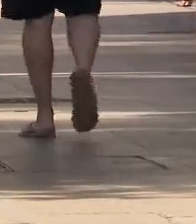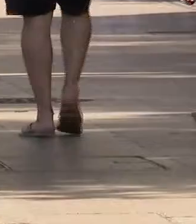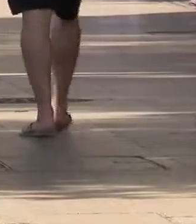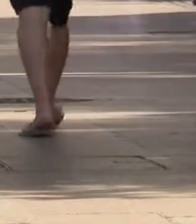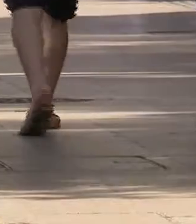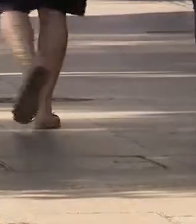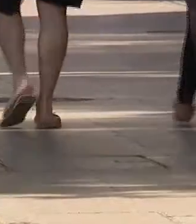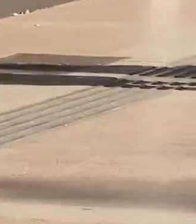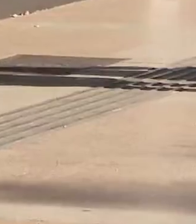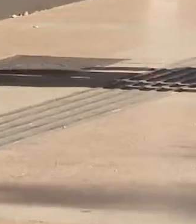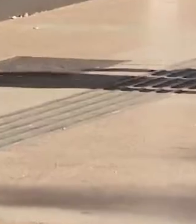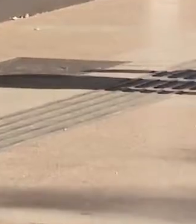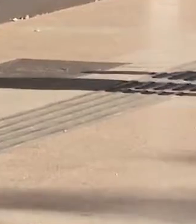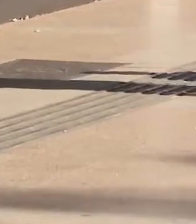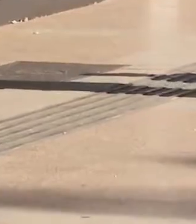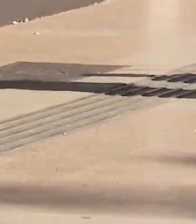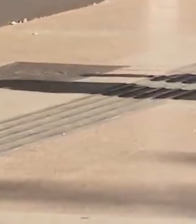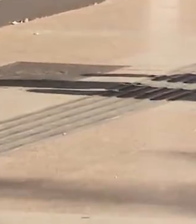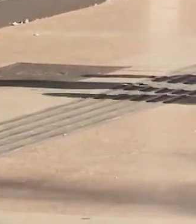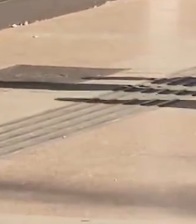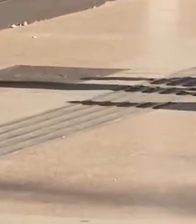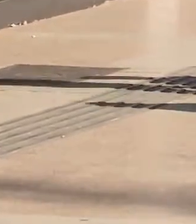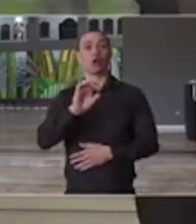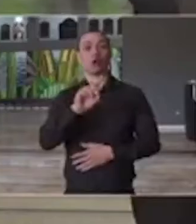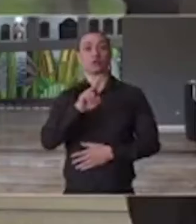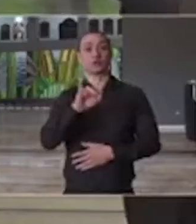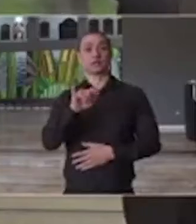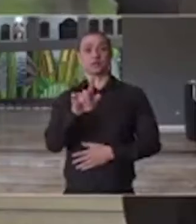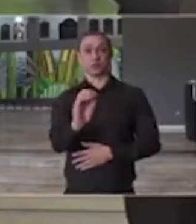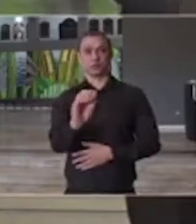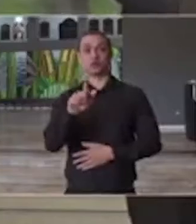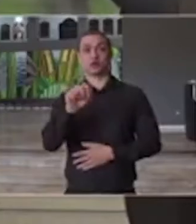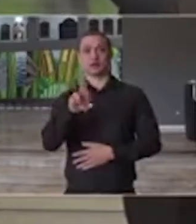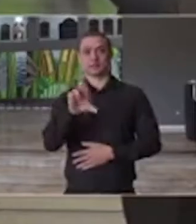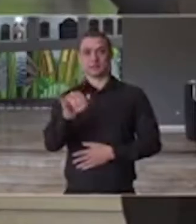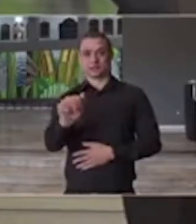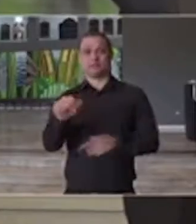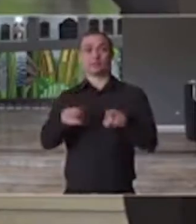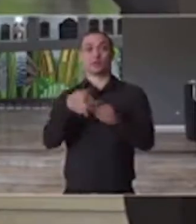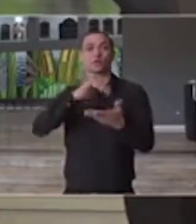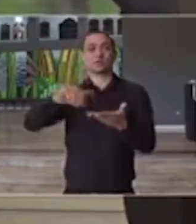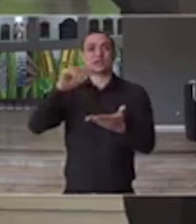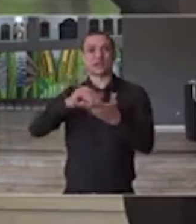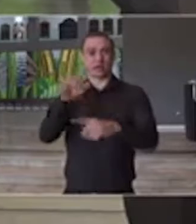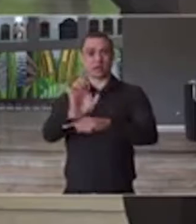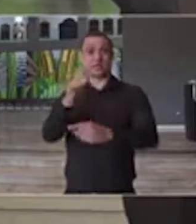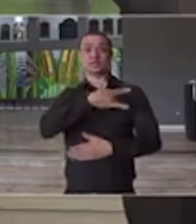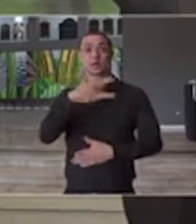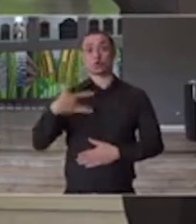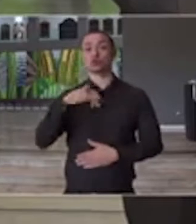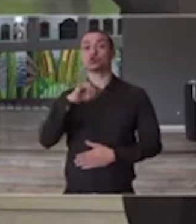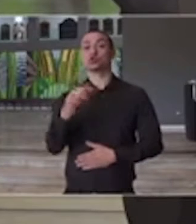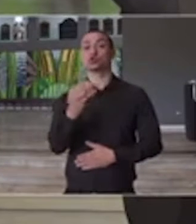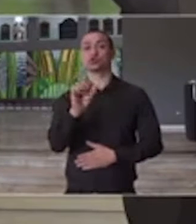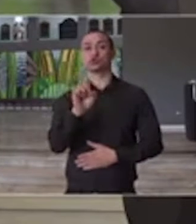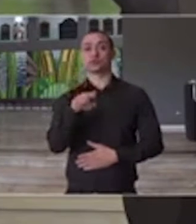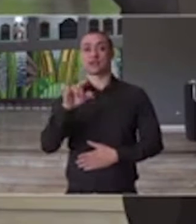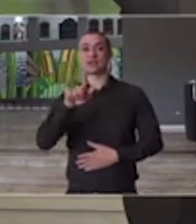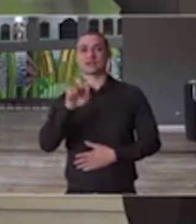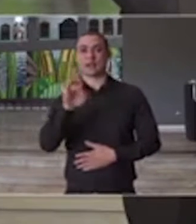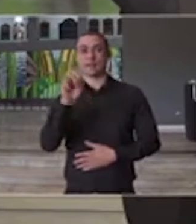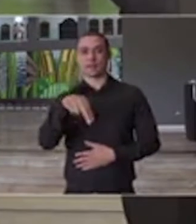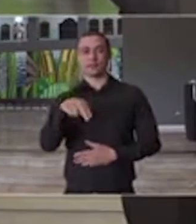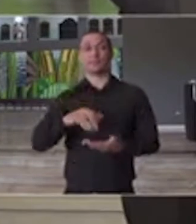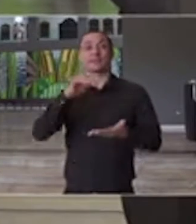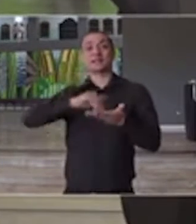flexibilizar a abertura de concessionárias imobiliárias escritórios comércios shoppings com restrições a